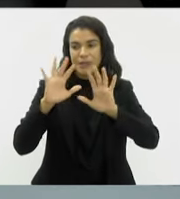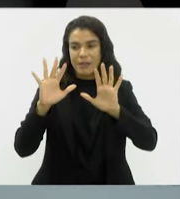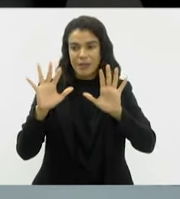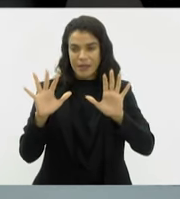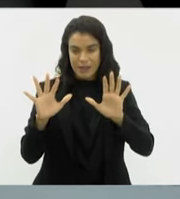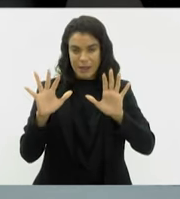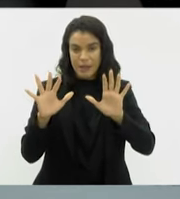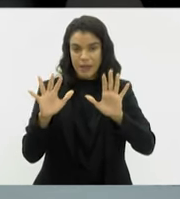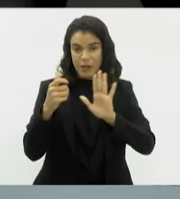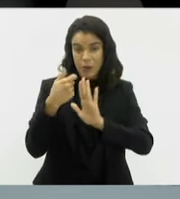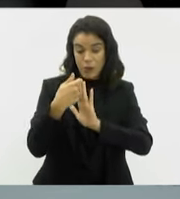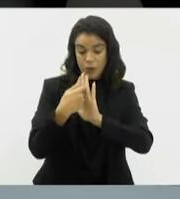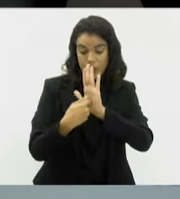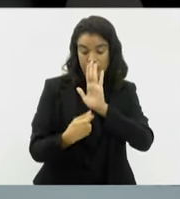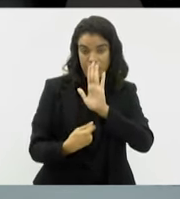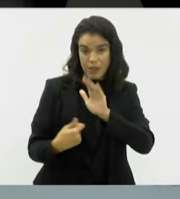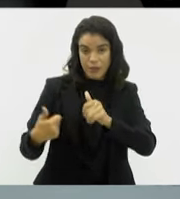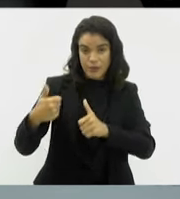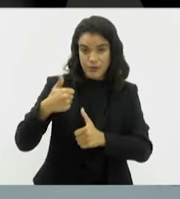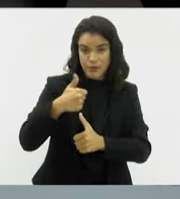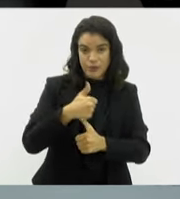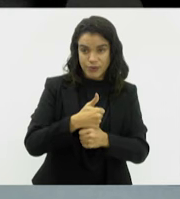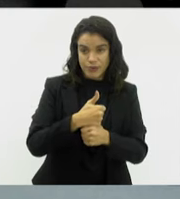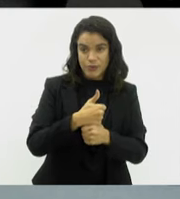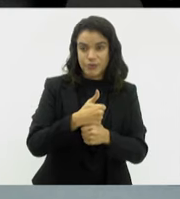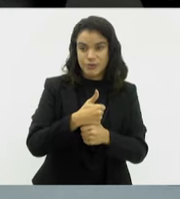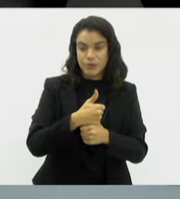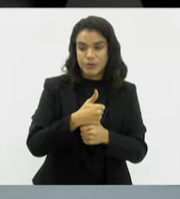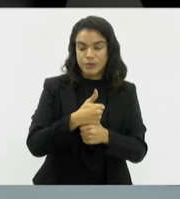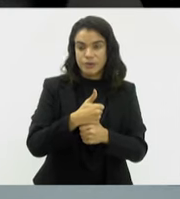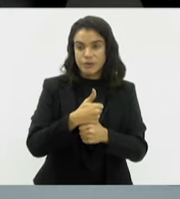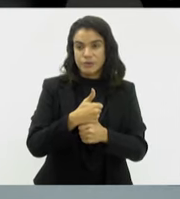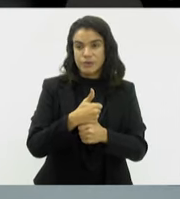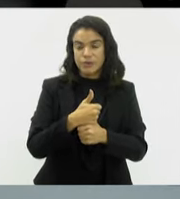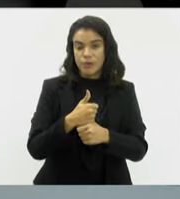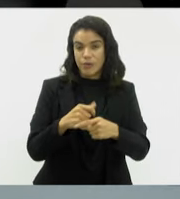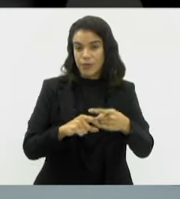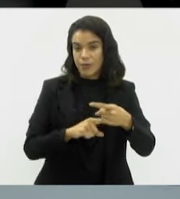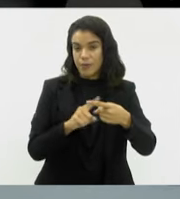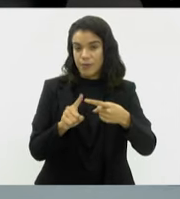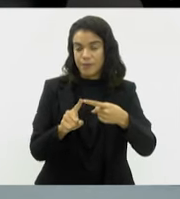no substitutivo que vai sair, né, que,